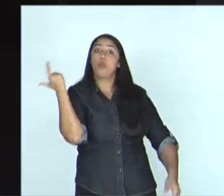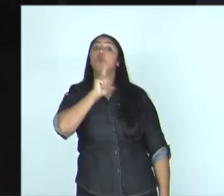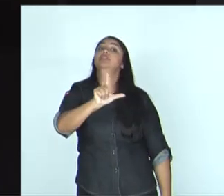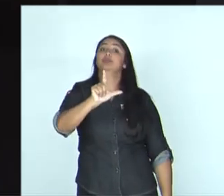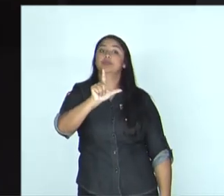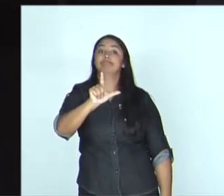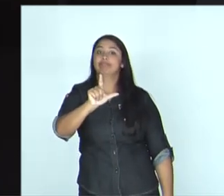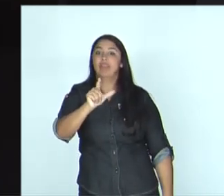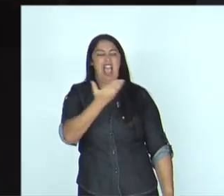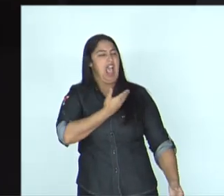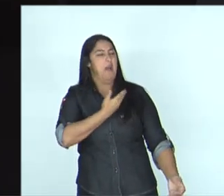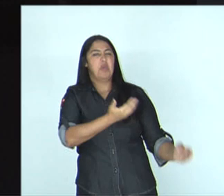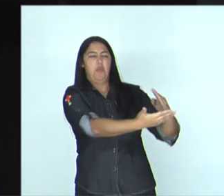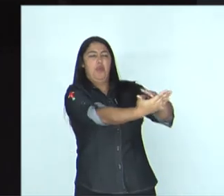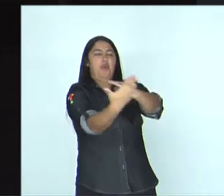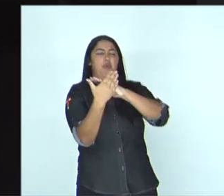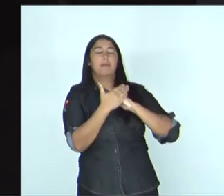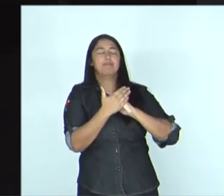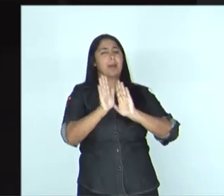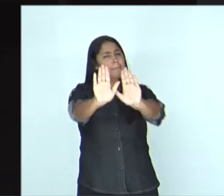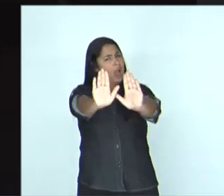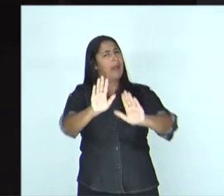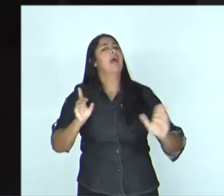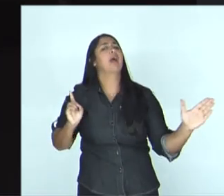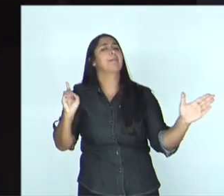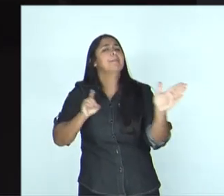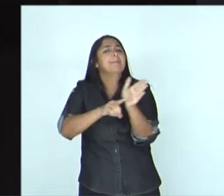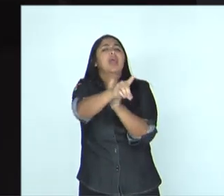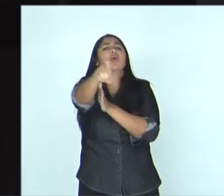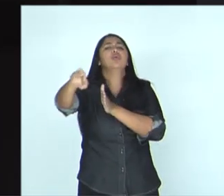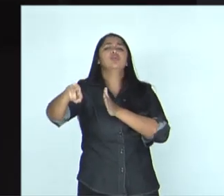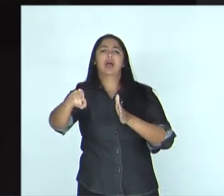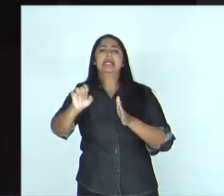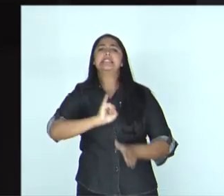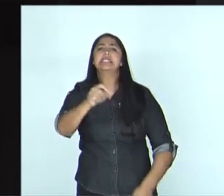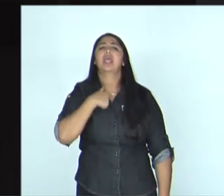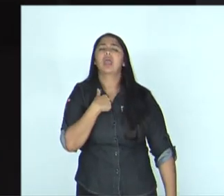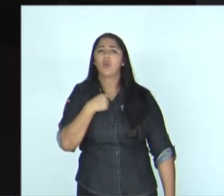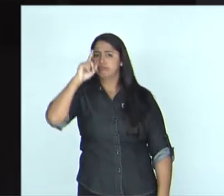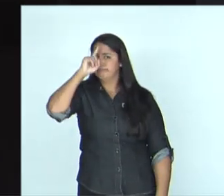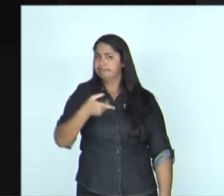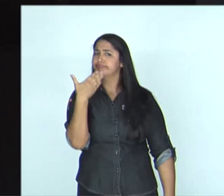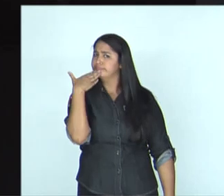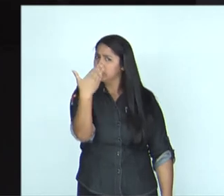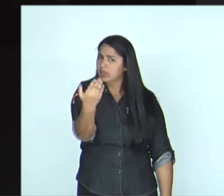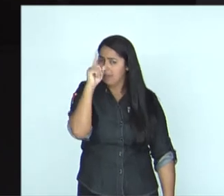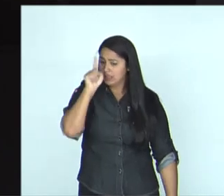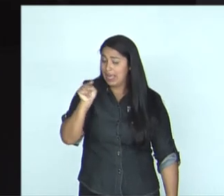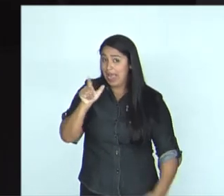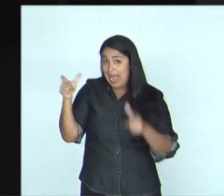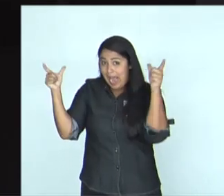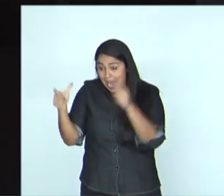uma pergunta. Se eu te dissesse assim, investe aqui um valor, e o valor que